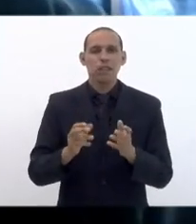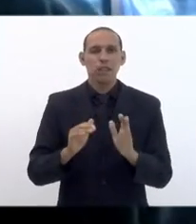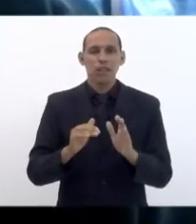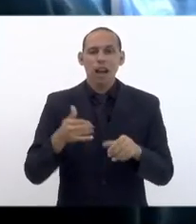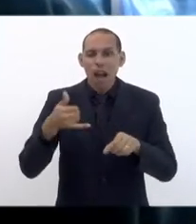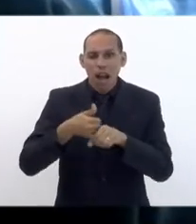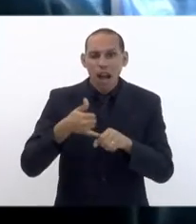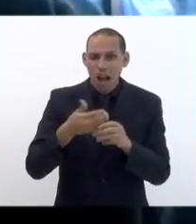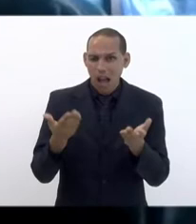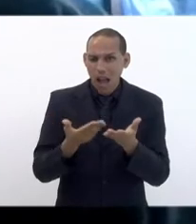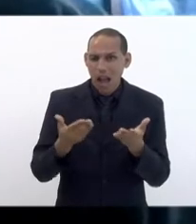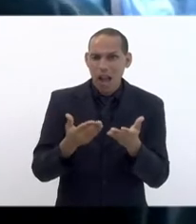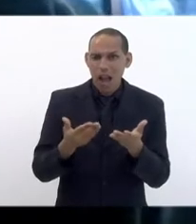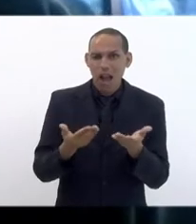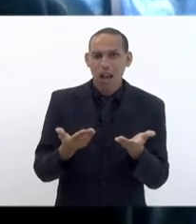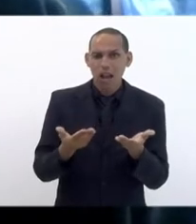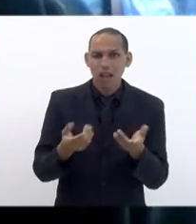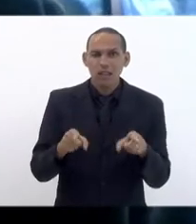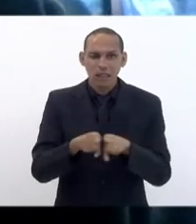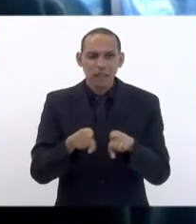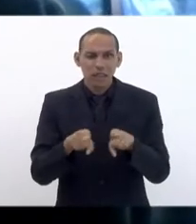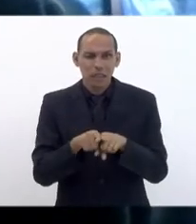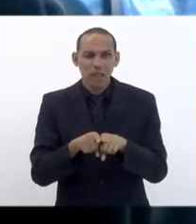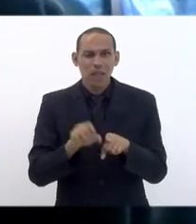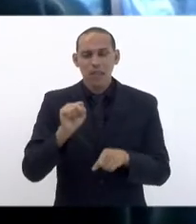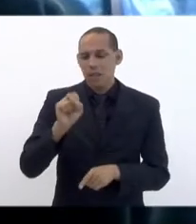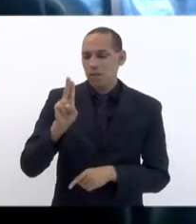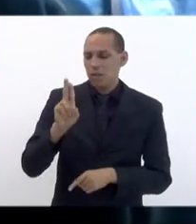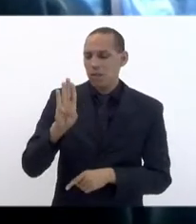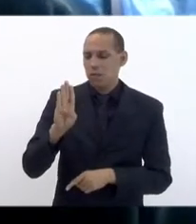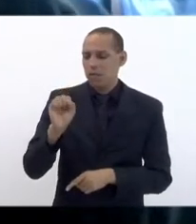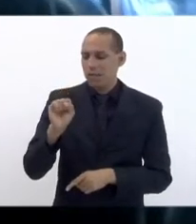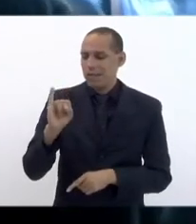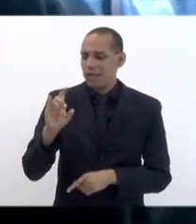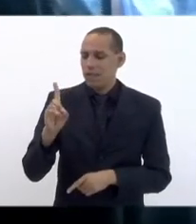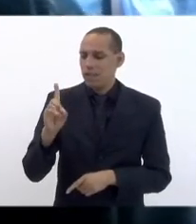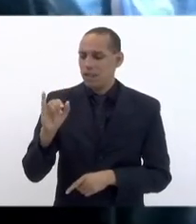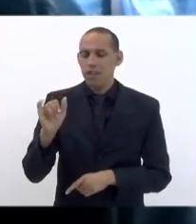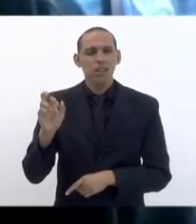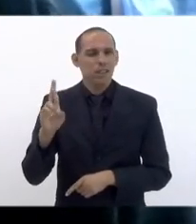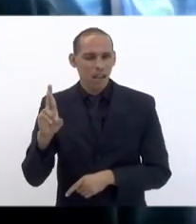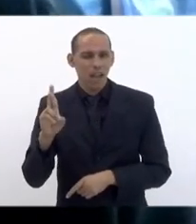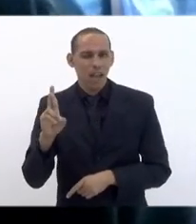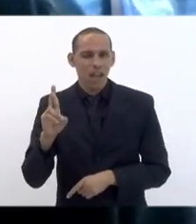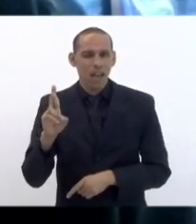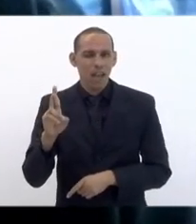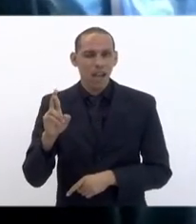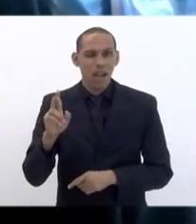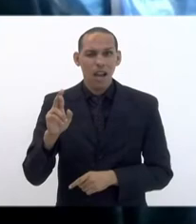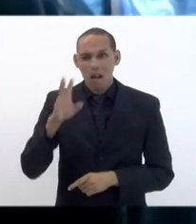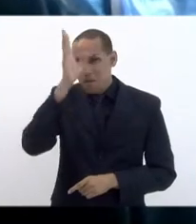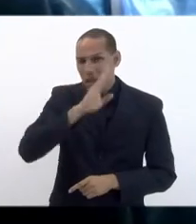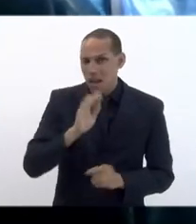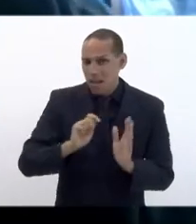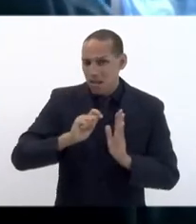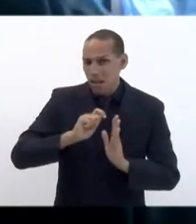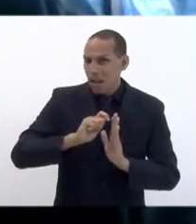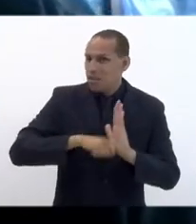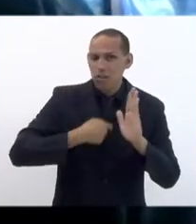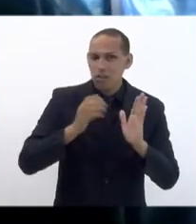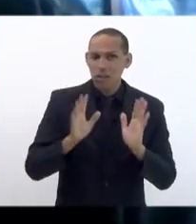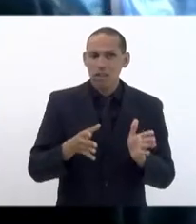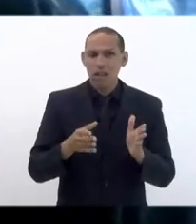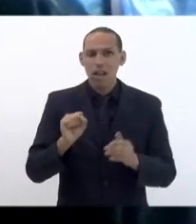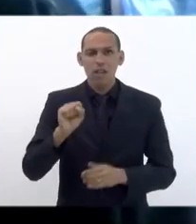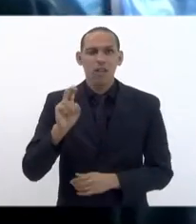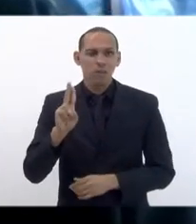gasolina. O Brasil assinou na COP26, que não vai subsidiar combustível fóssil. Então, o Valdec está querendo